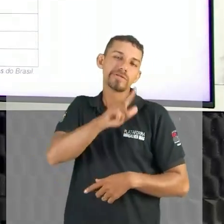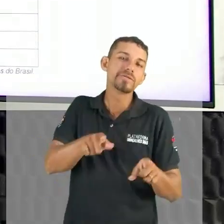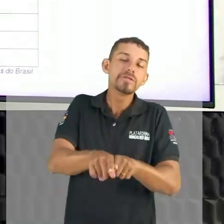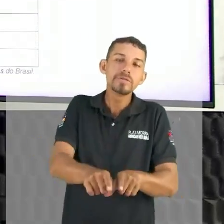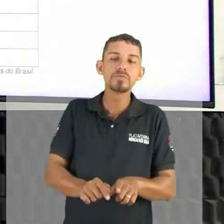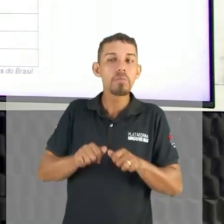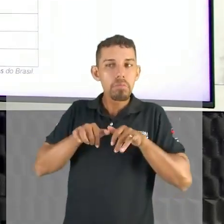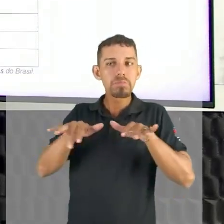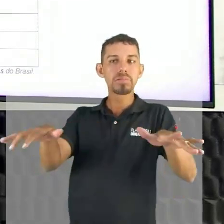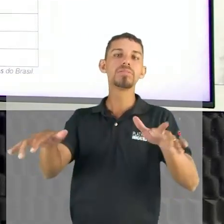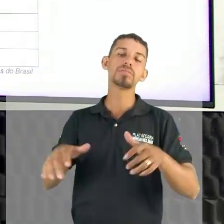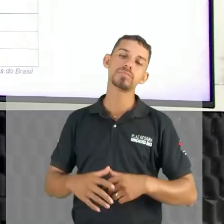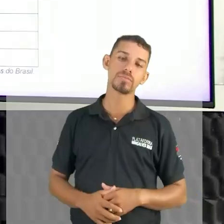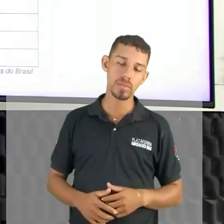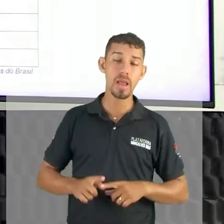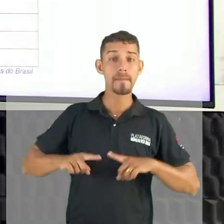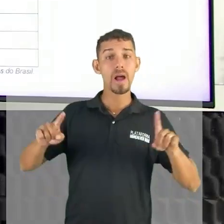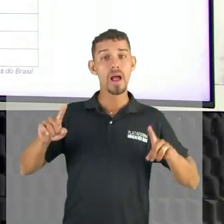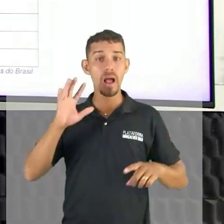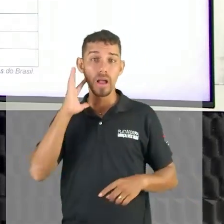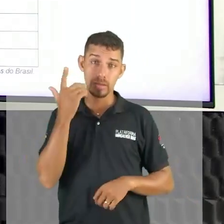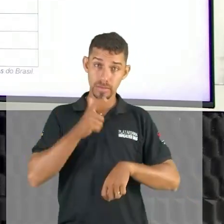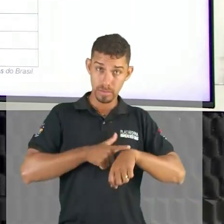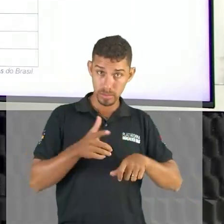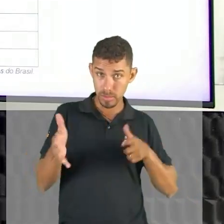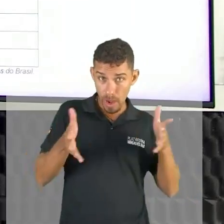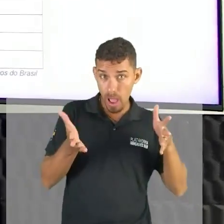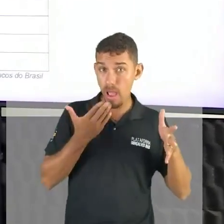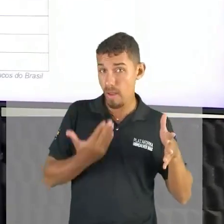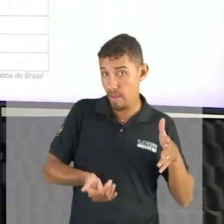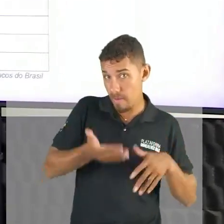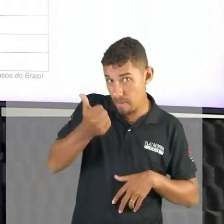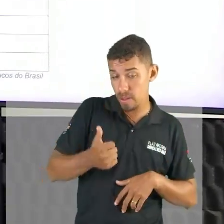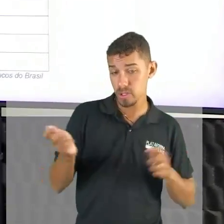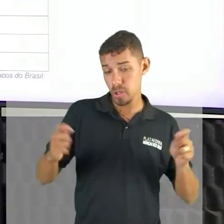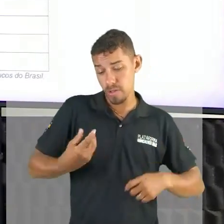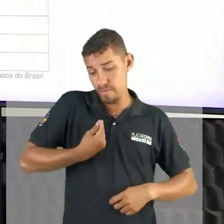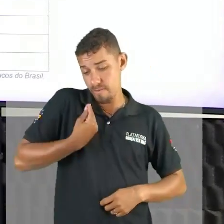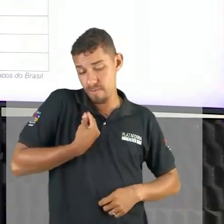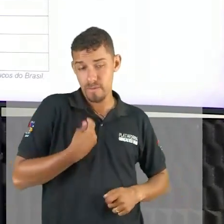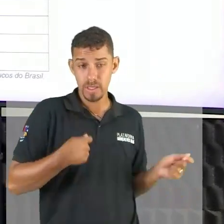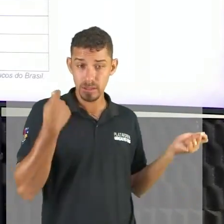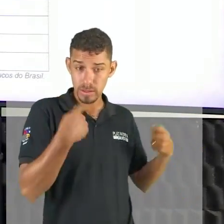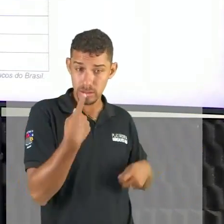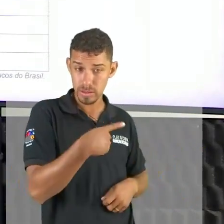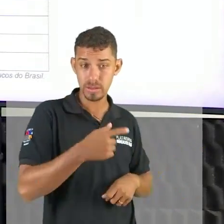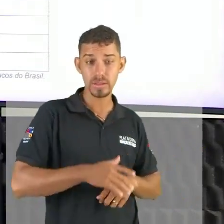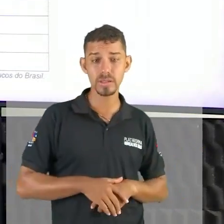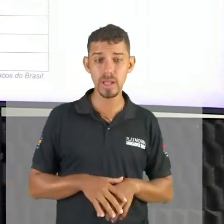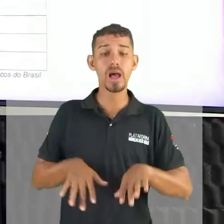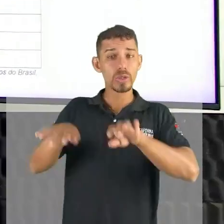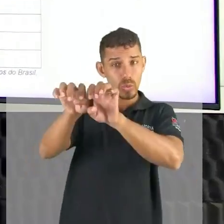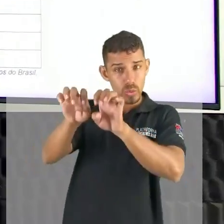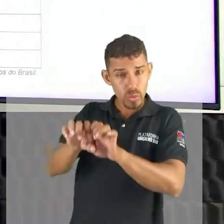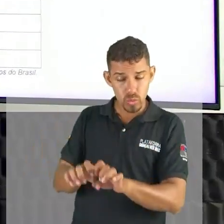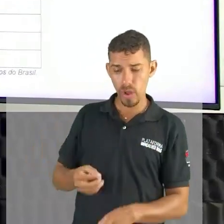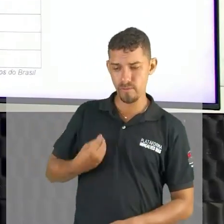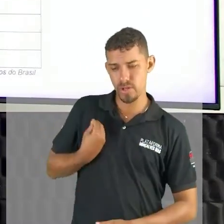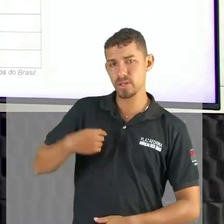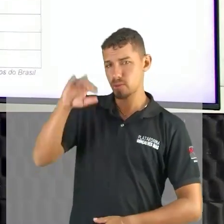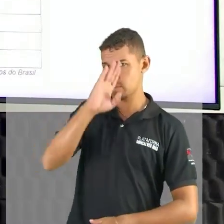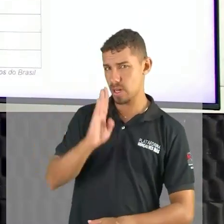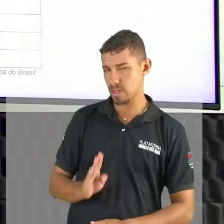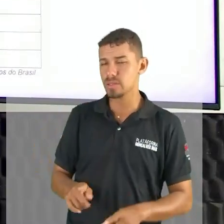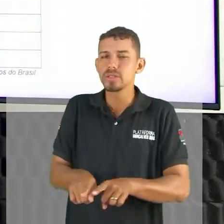se expandir. Mas é o momento que a melhoria das condições de vida, a melhoria estrutural da vida do